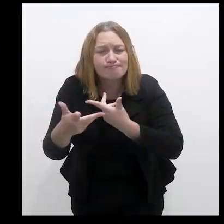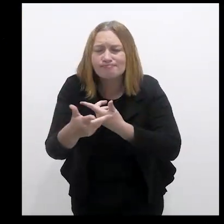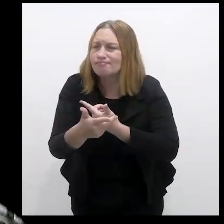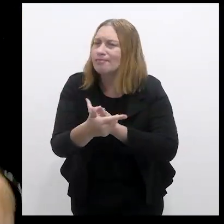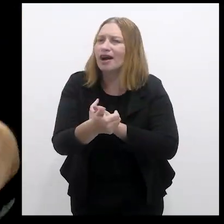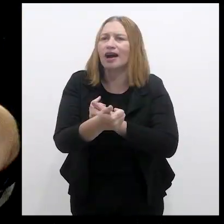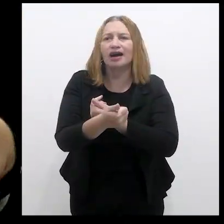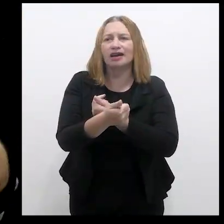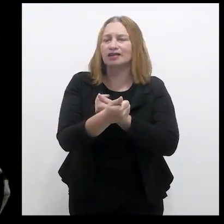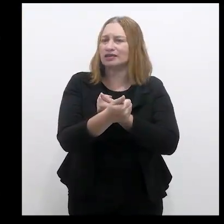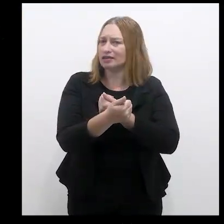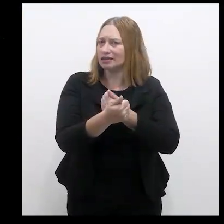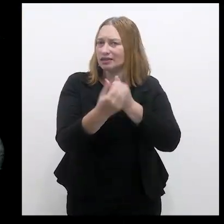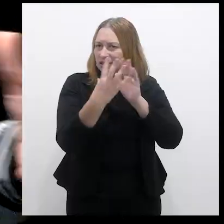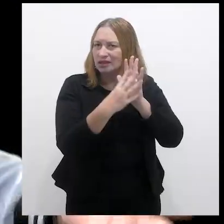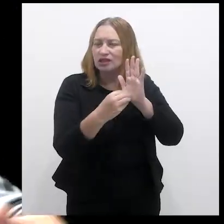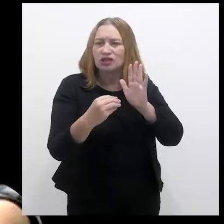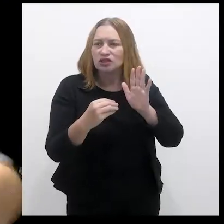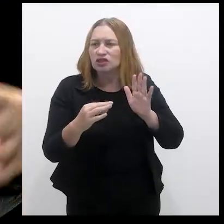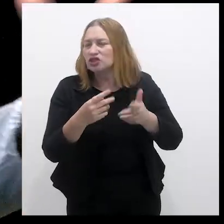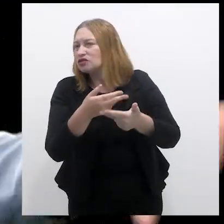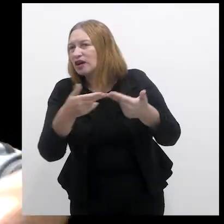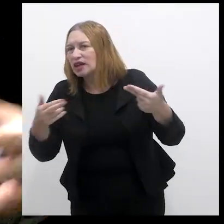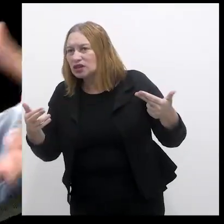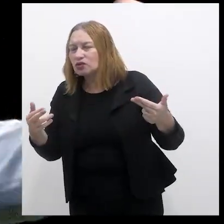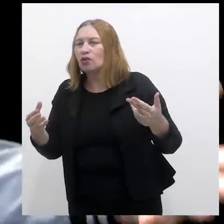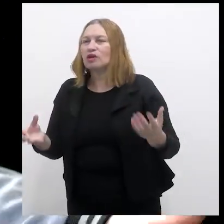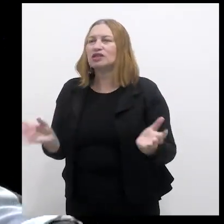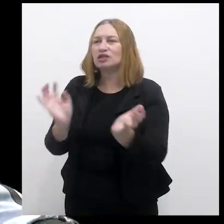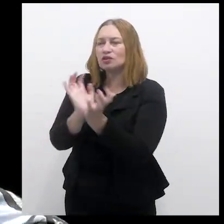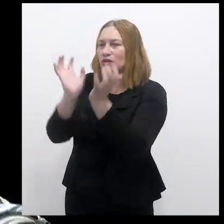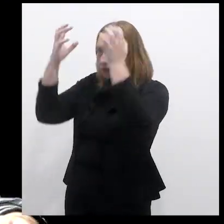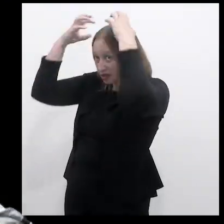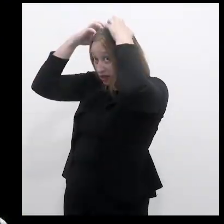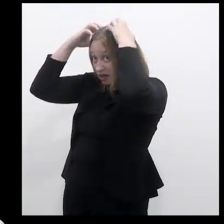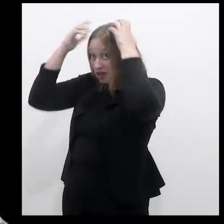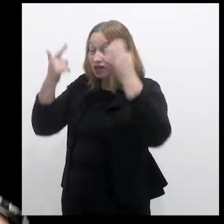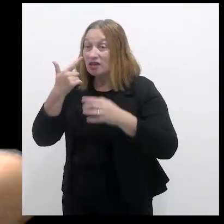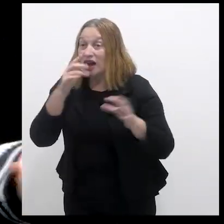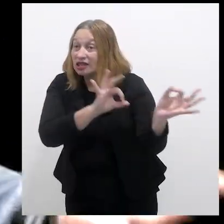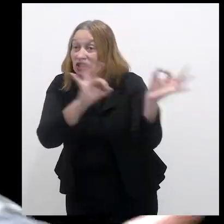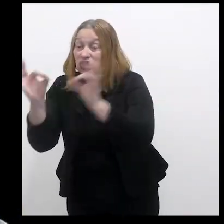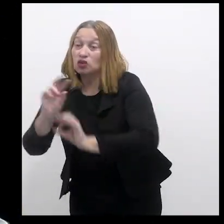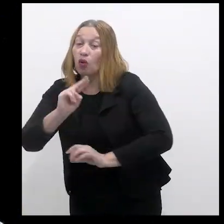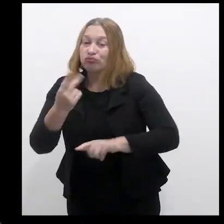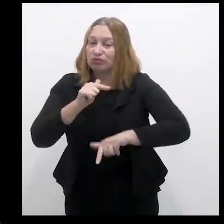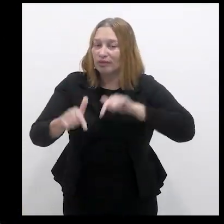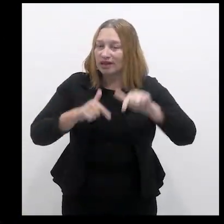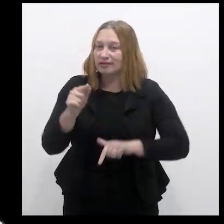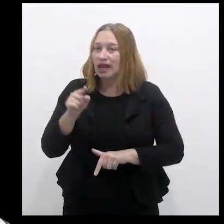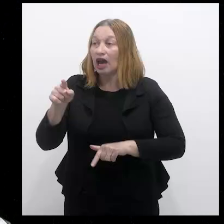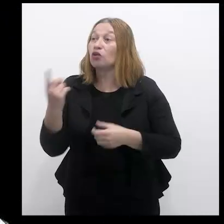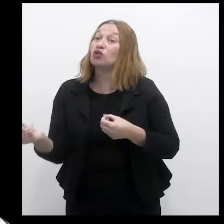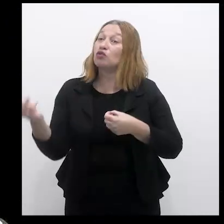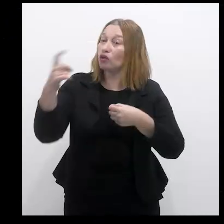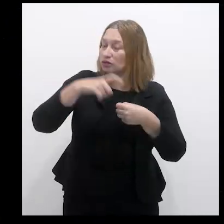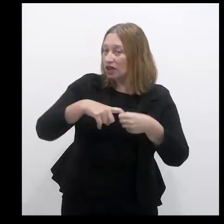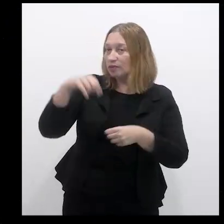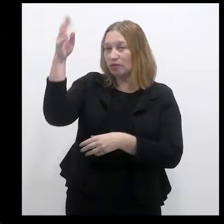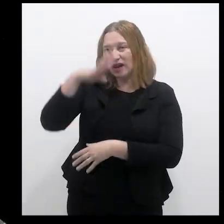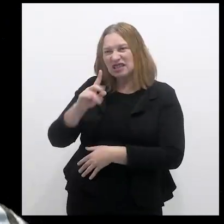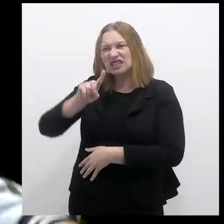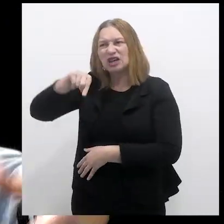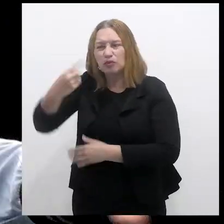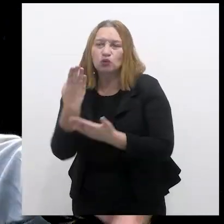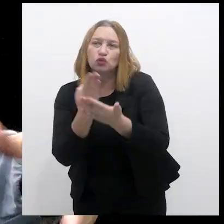dúvida é reflexo e fruto de tanta coisa da Disney, seja assistindo, seja trabalhando lá. Uhum. E aí, quando eu